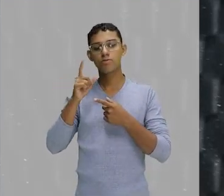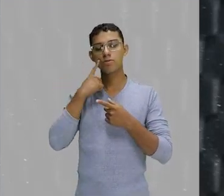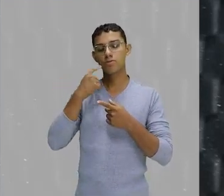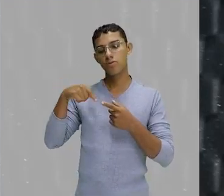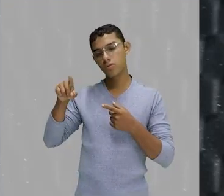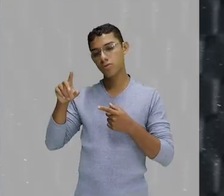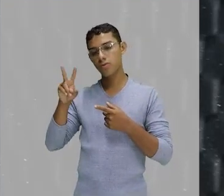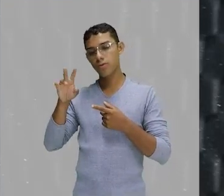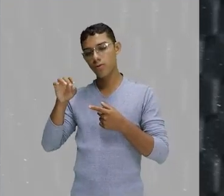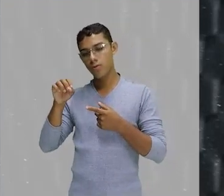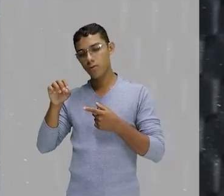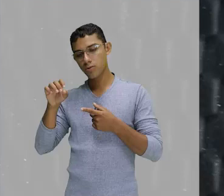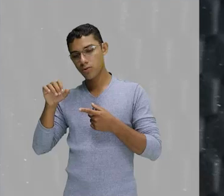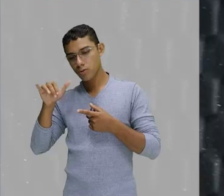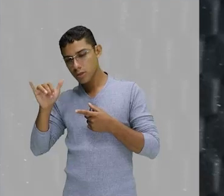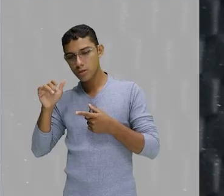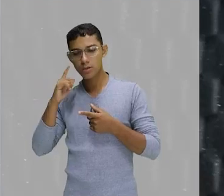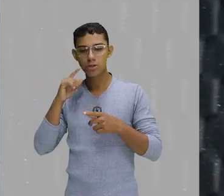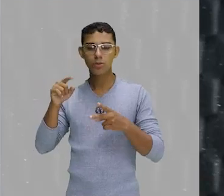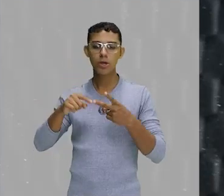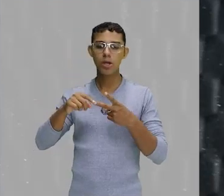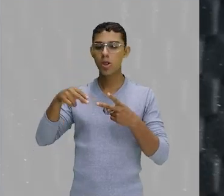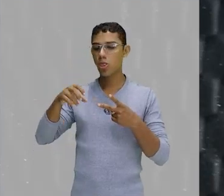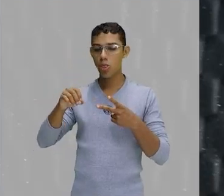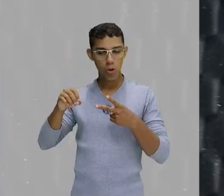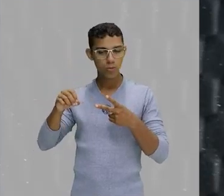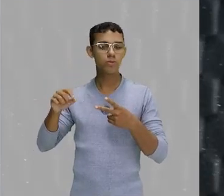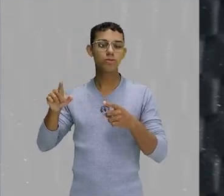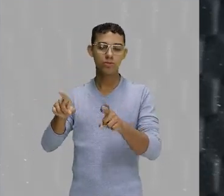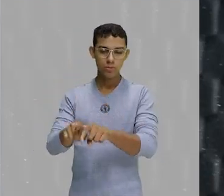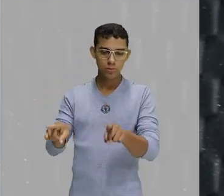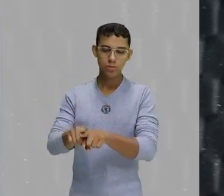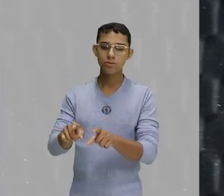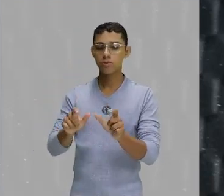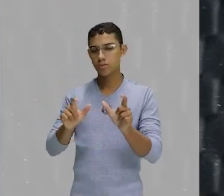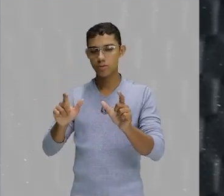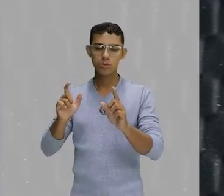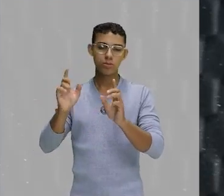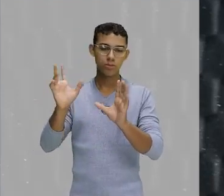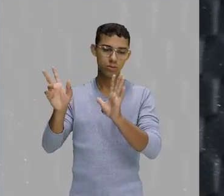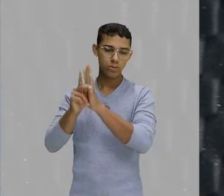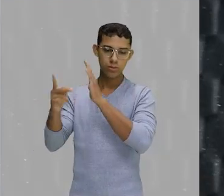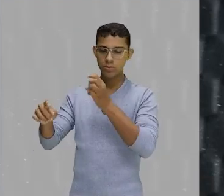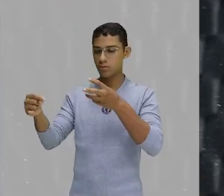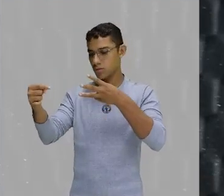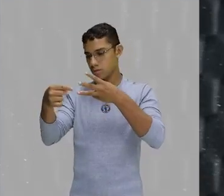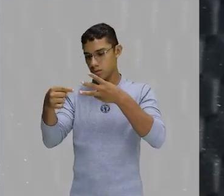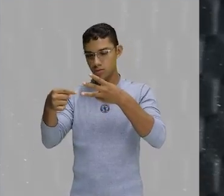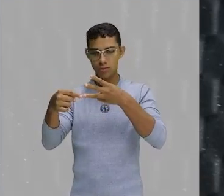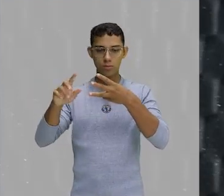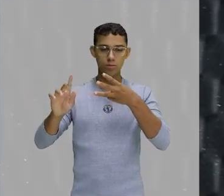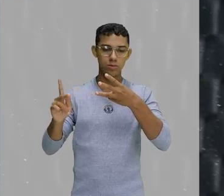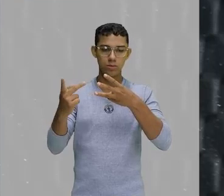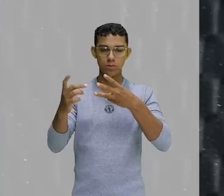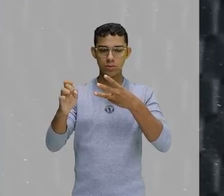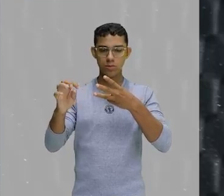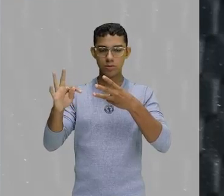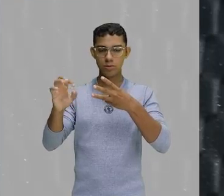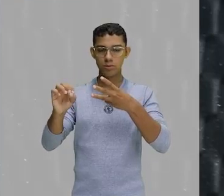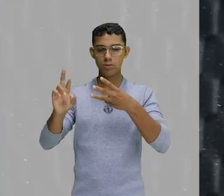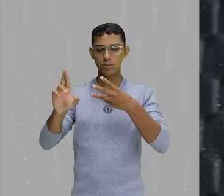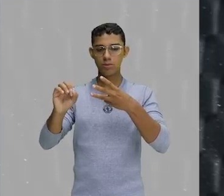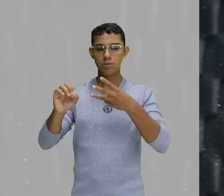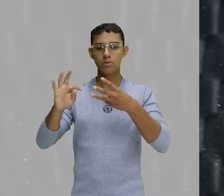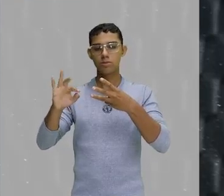E no, que também tem essa mesma temática de palavras que possuem uma grafia